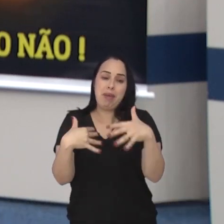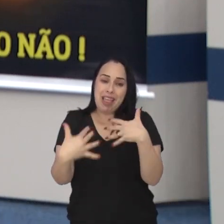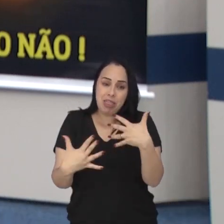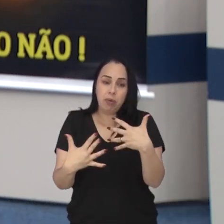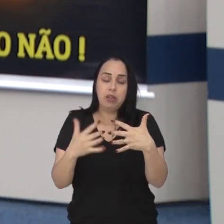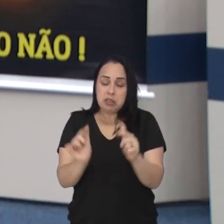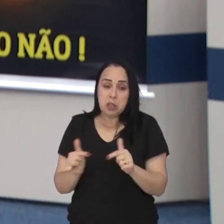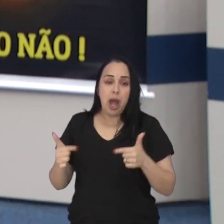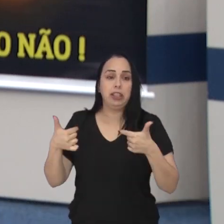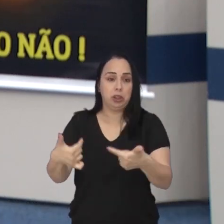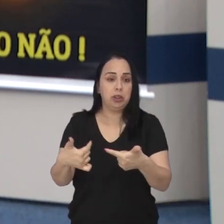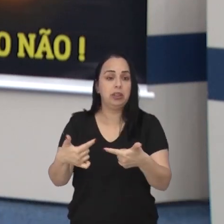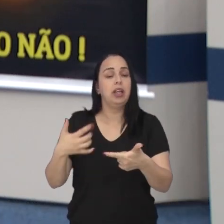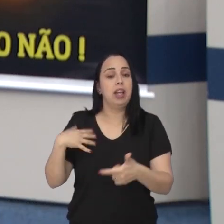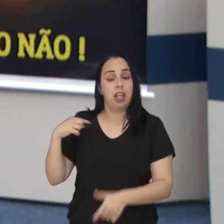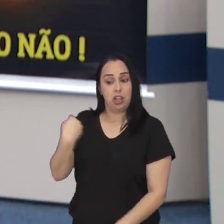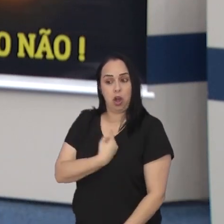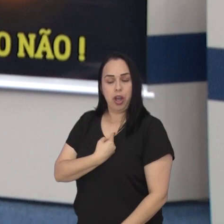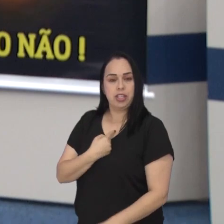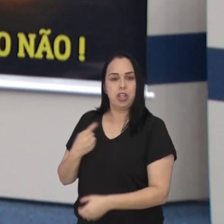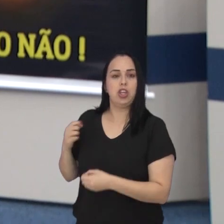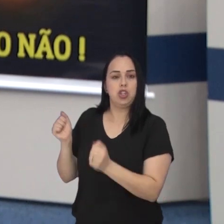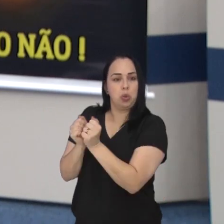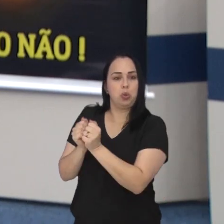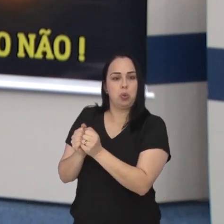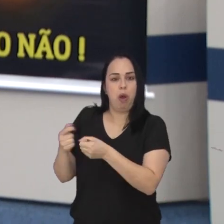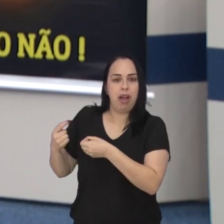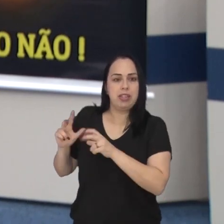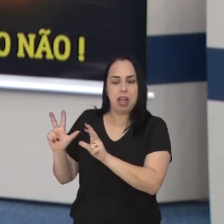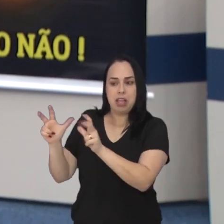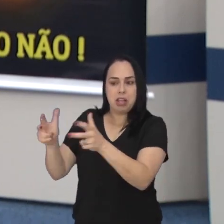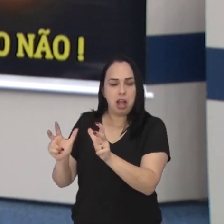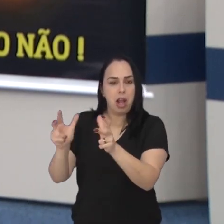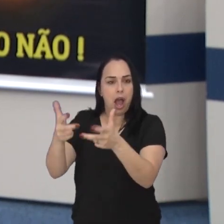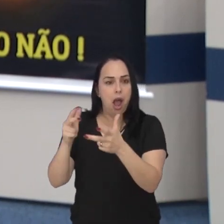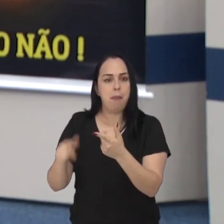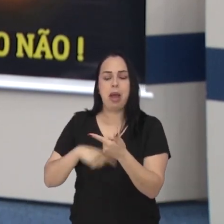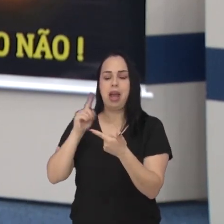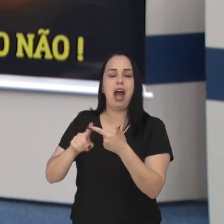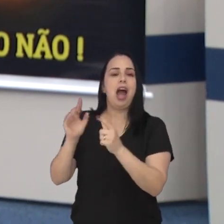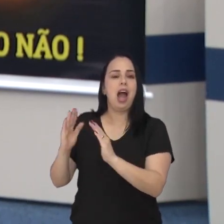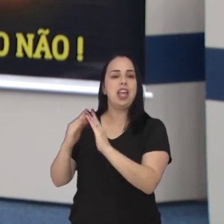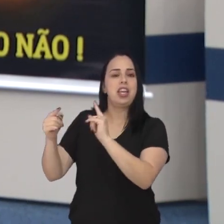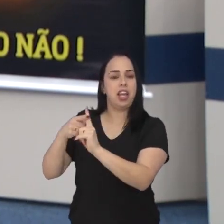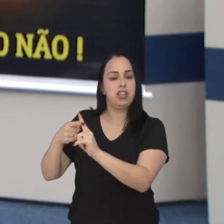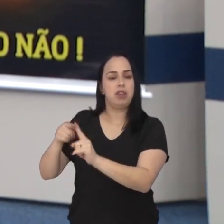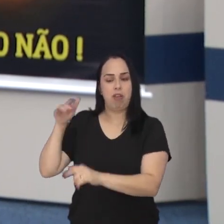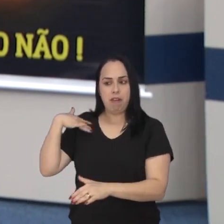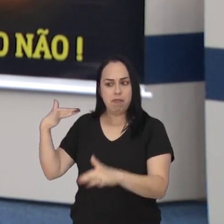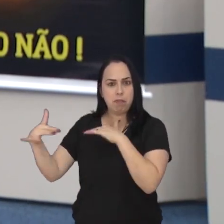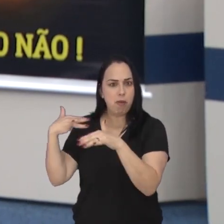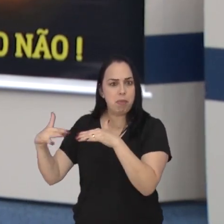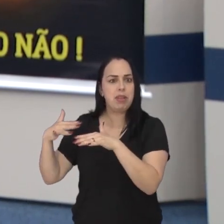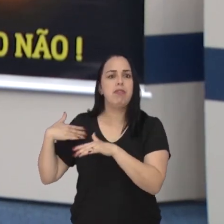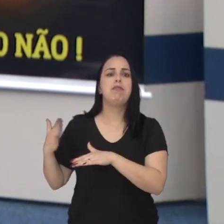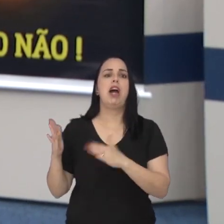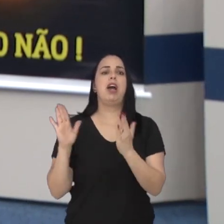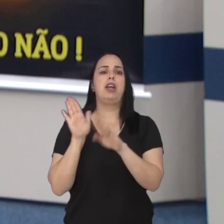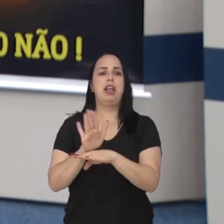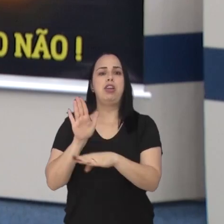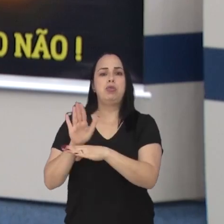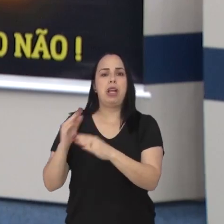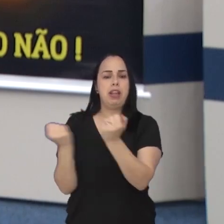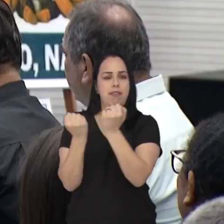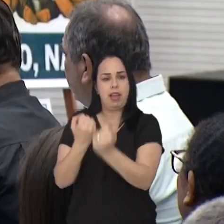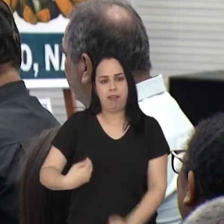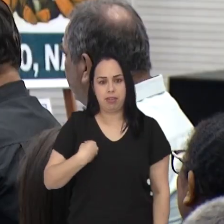movimentar. E esse nosso movimento aqui, através das câmaras municipais, das igrejas, das instituições, é o que vai fazer a diferença em